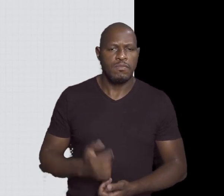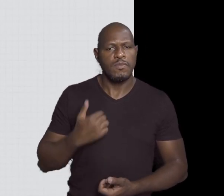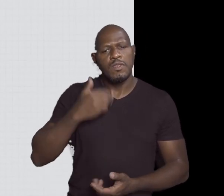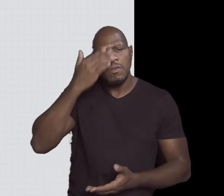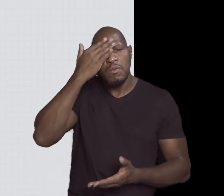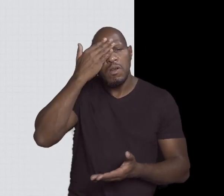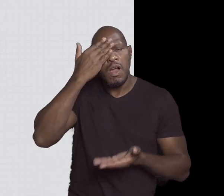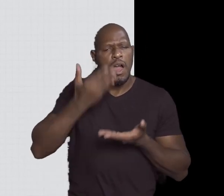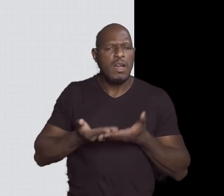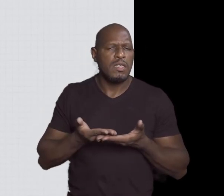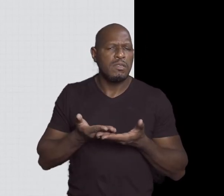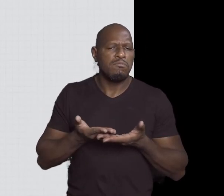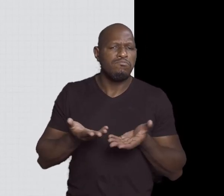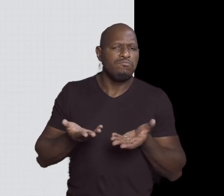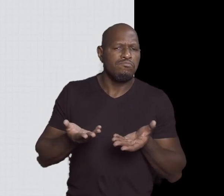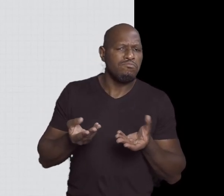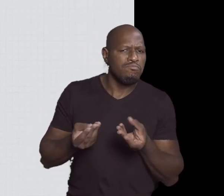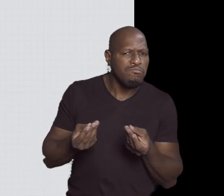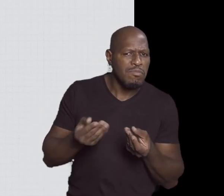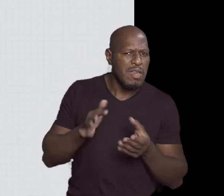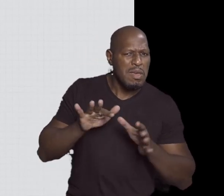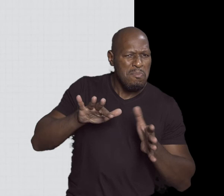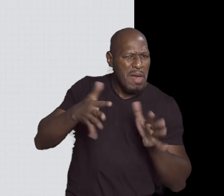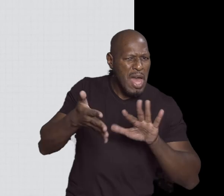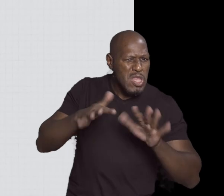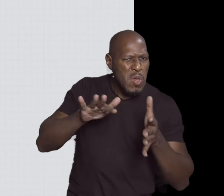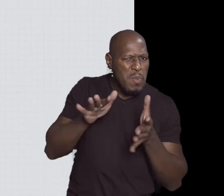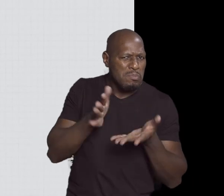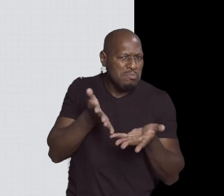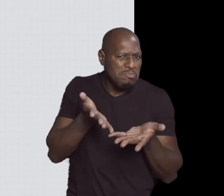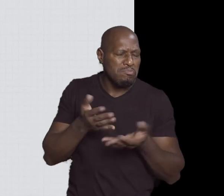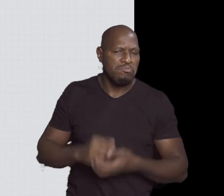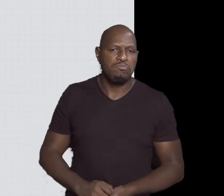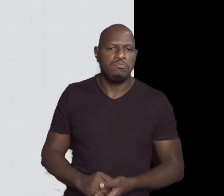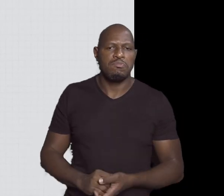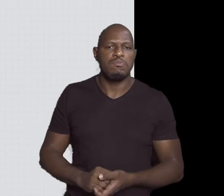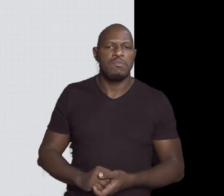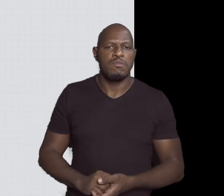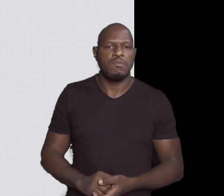eu acredito que é mais ou menos por aqui.